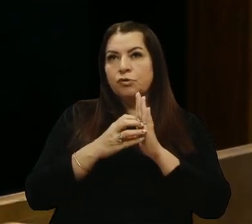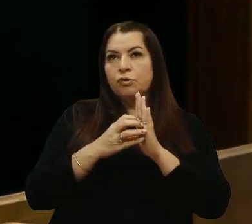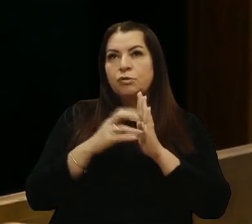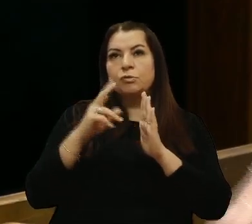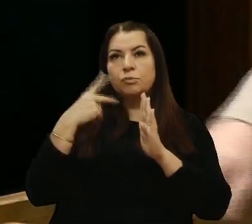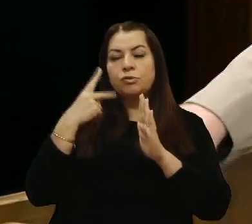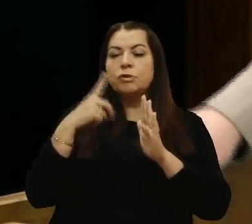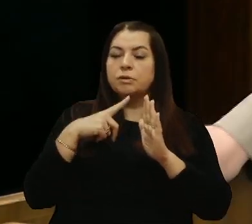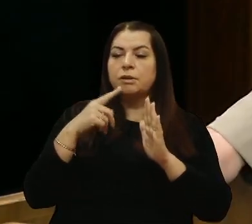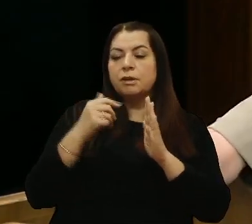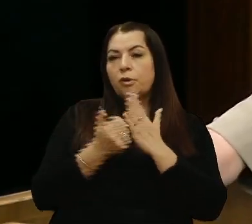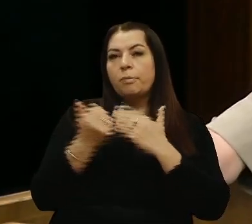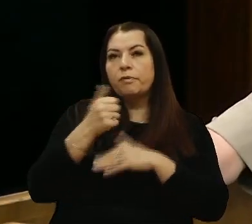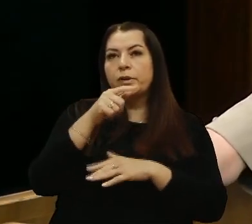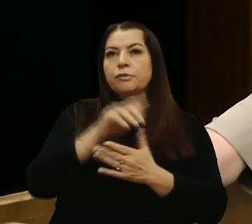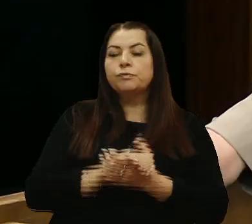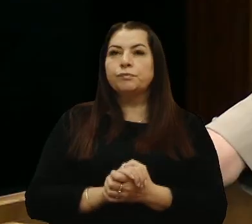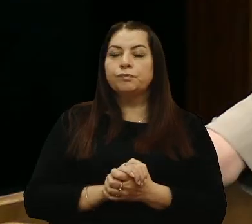privilégio.